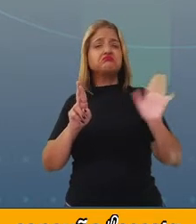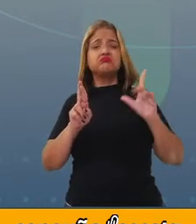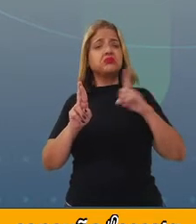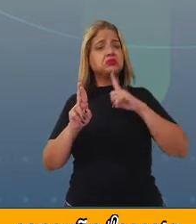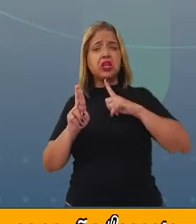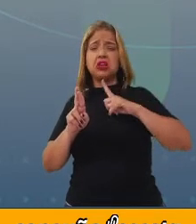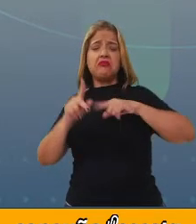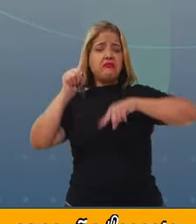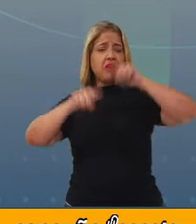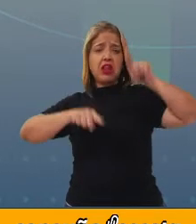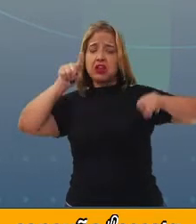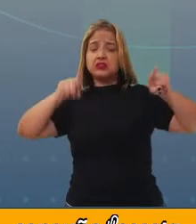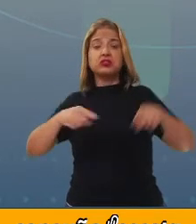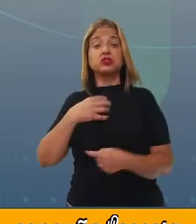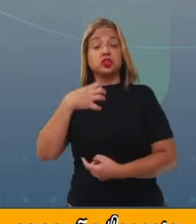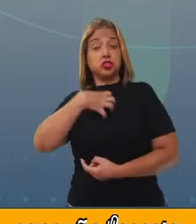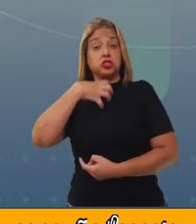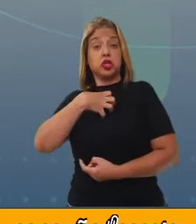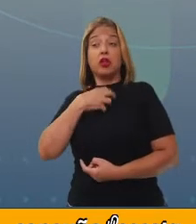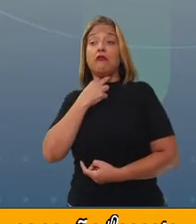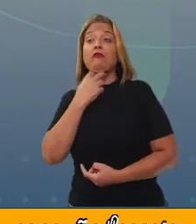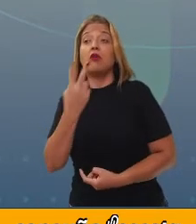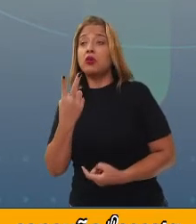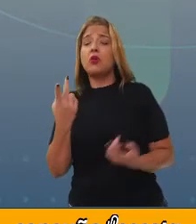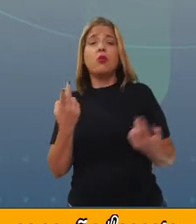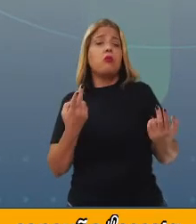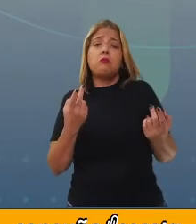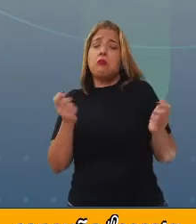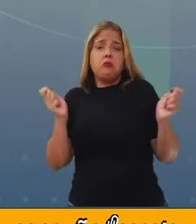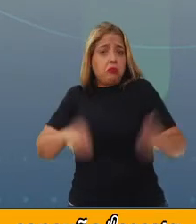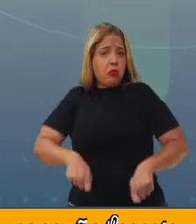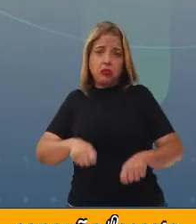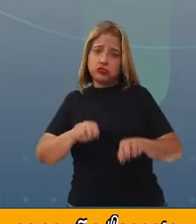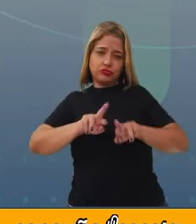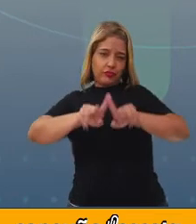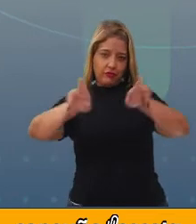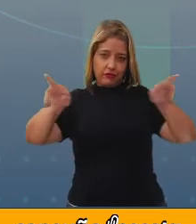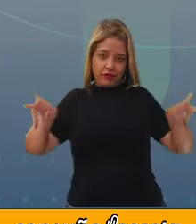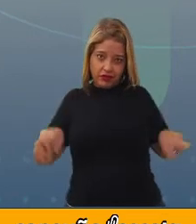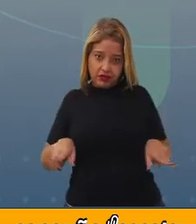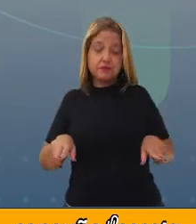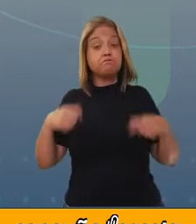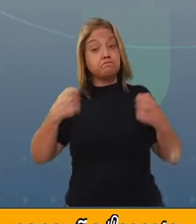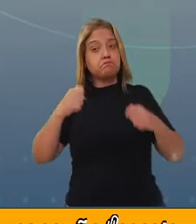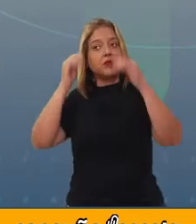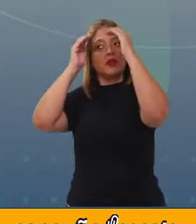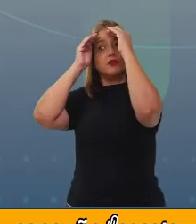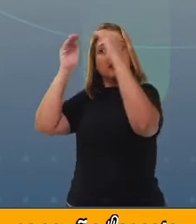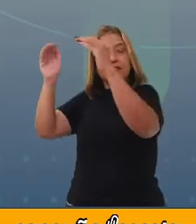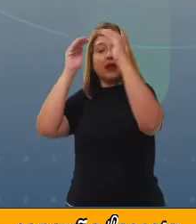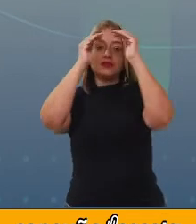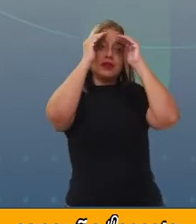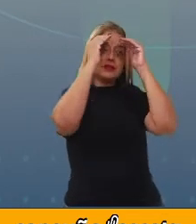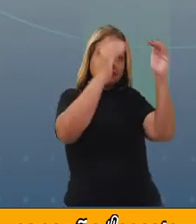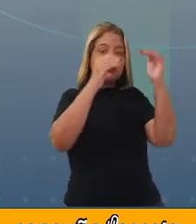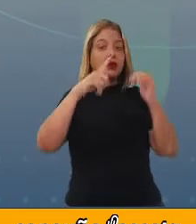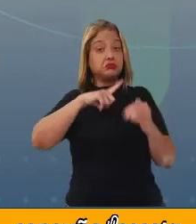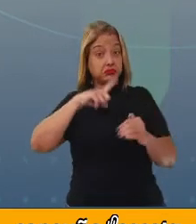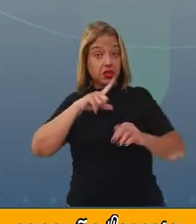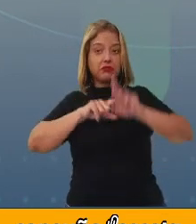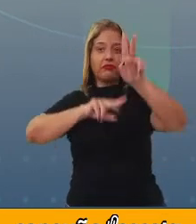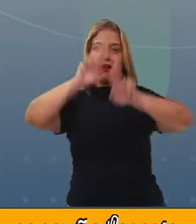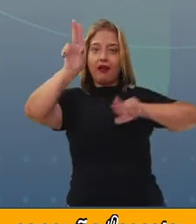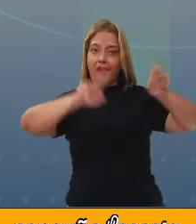às variações que a língua opera. Então, precisamos respeitar toda essa diferença que